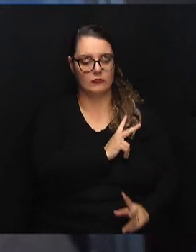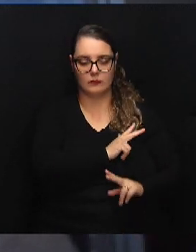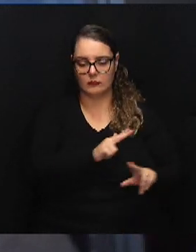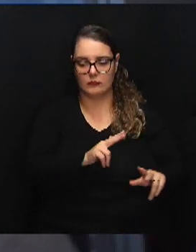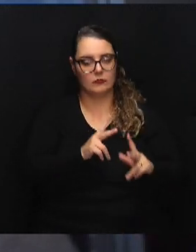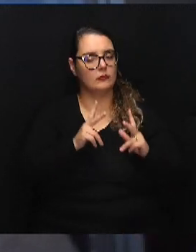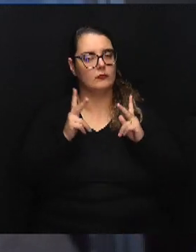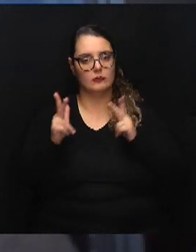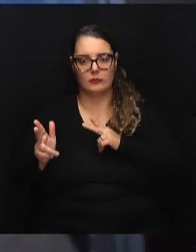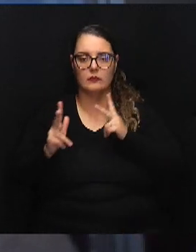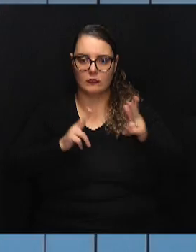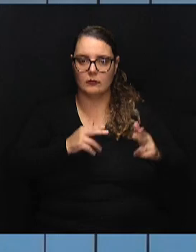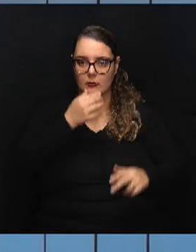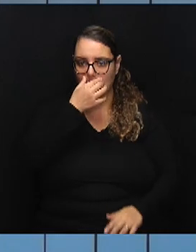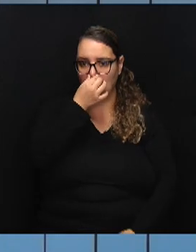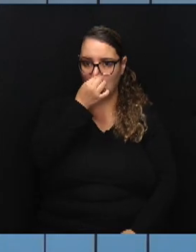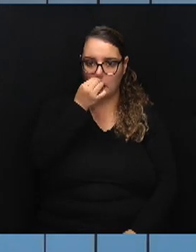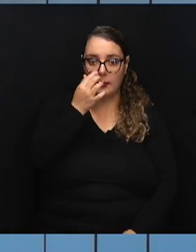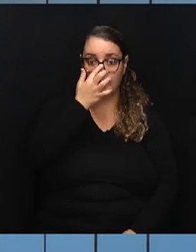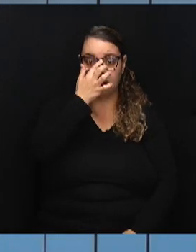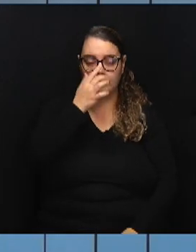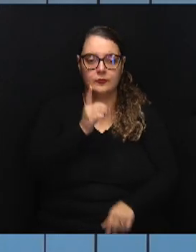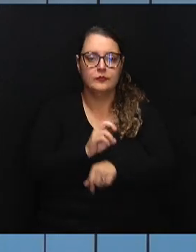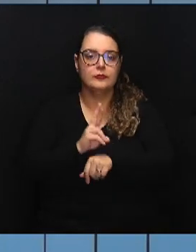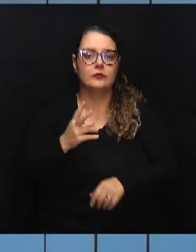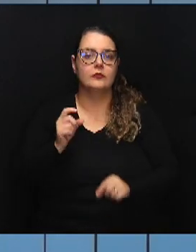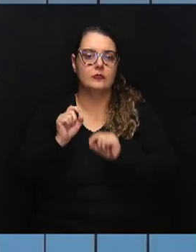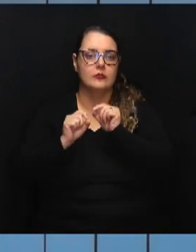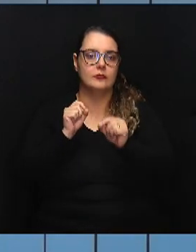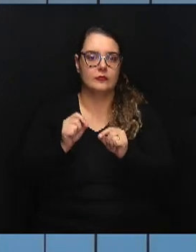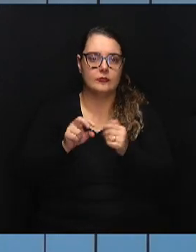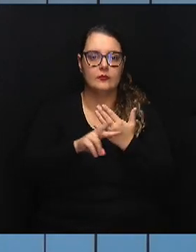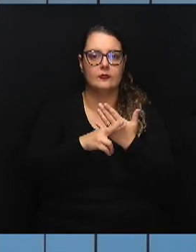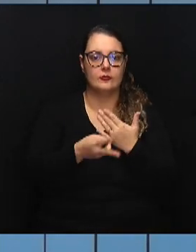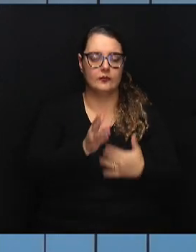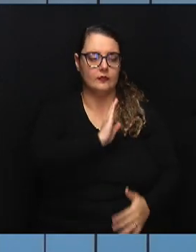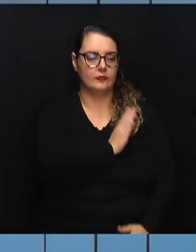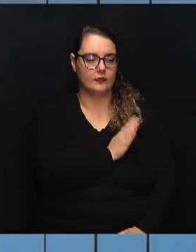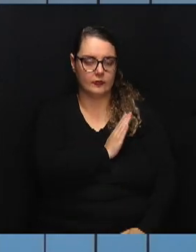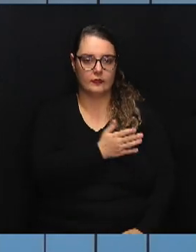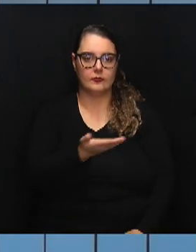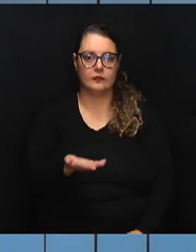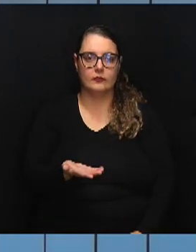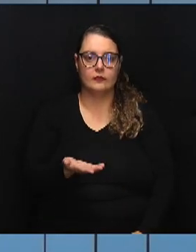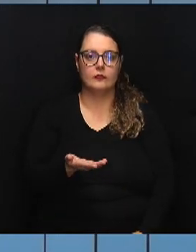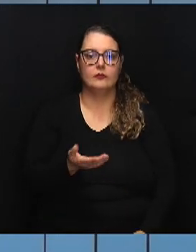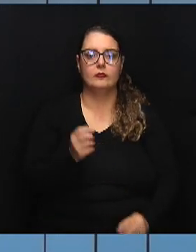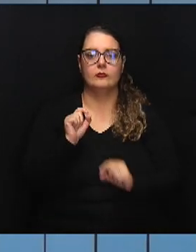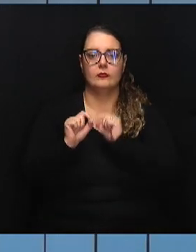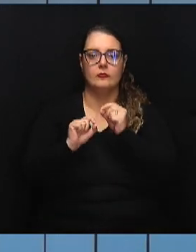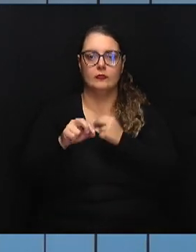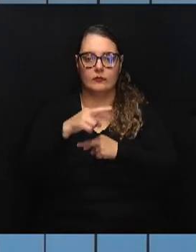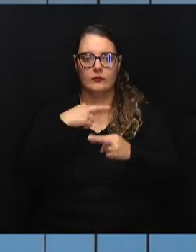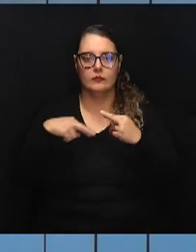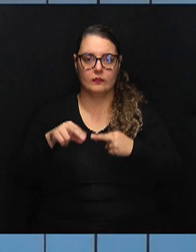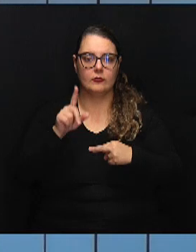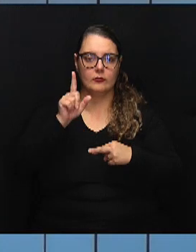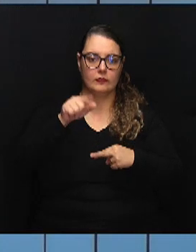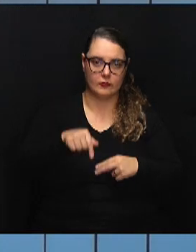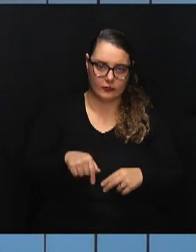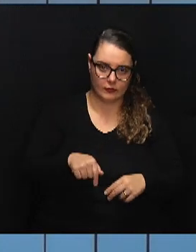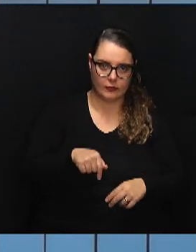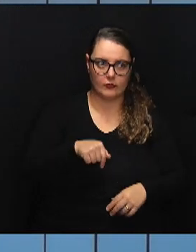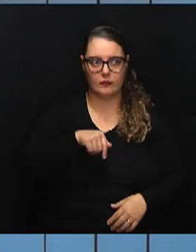proporção. E, doutora, o que causa o infarto, né? O que está relacionado? É uma causa